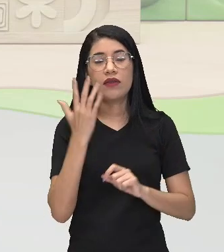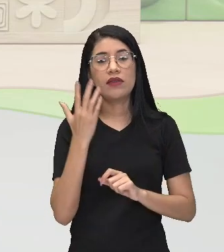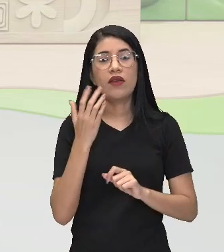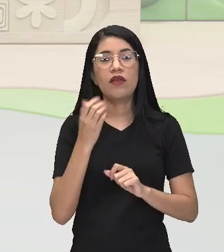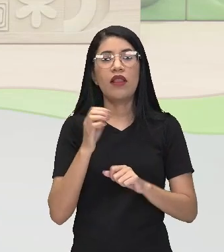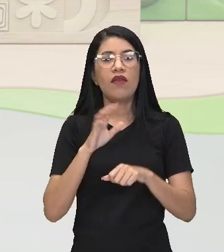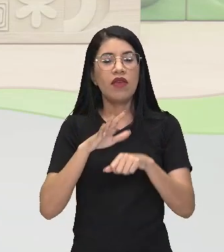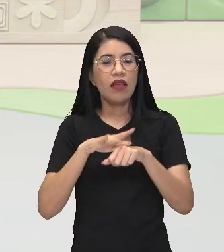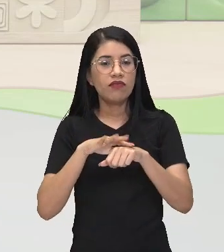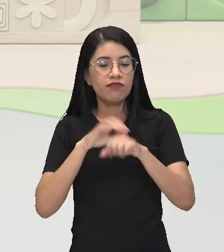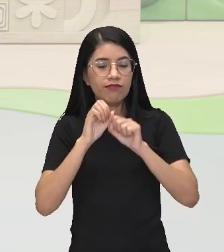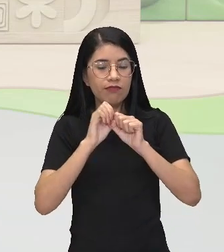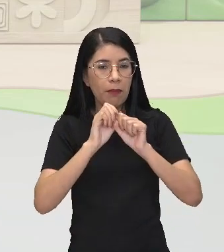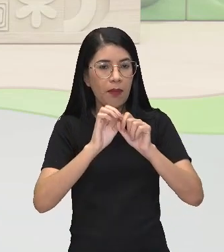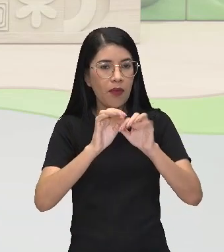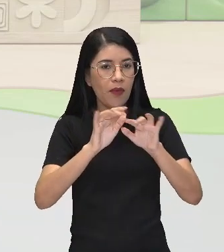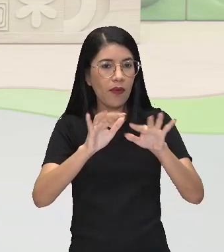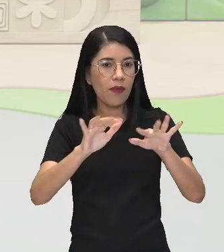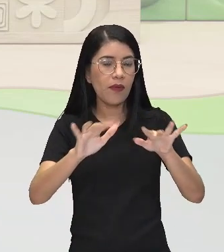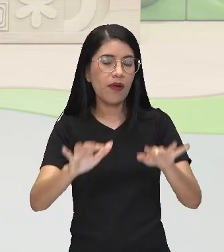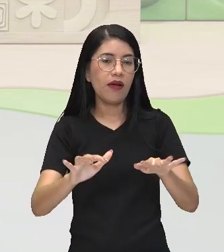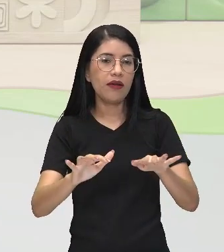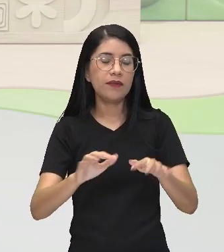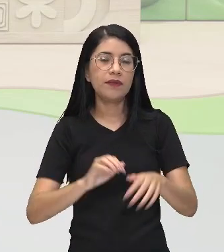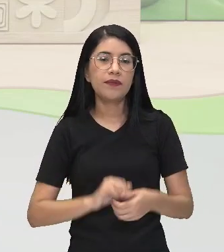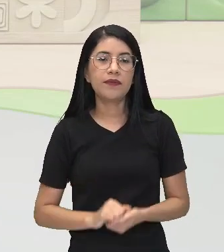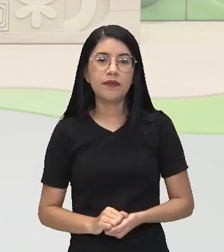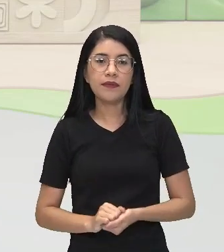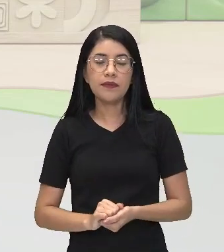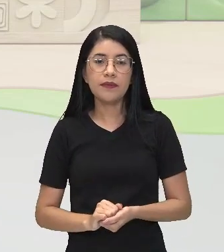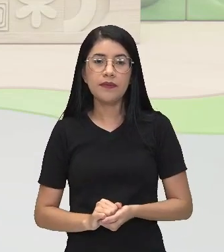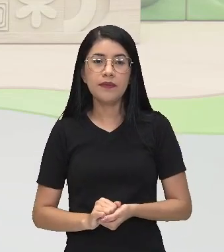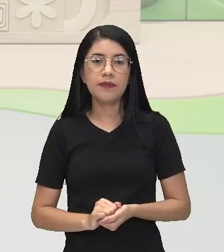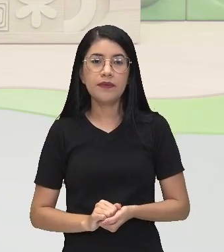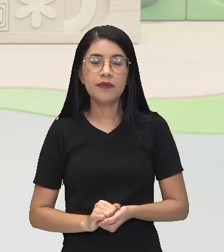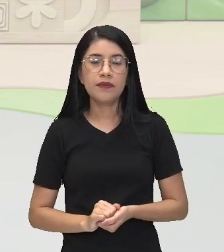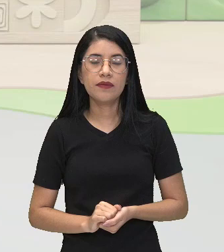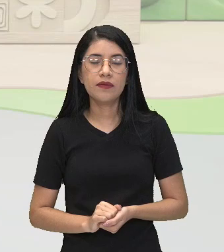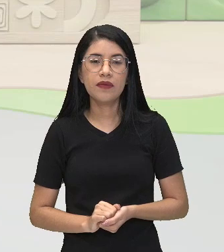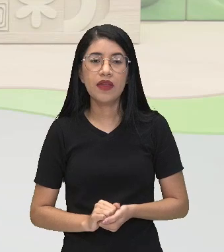daquela doença, tá? E aí vai entrar em ação